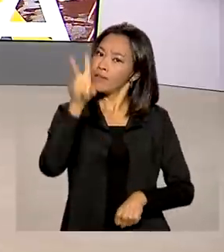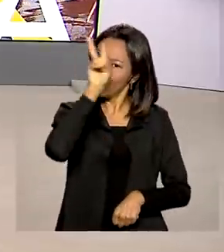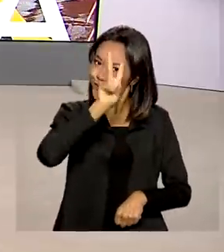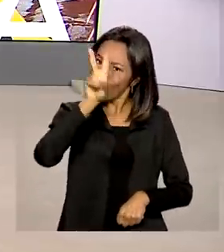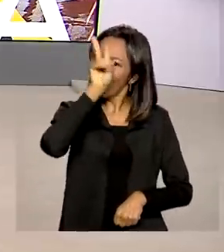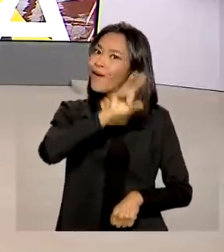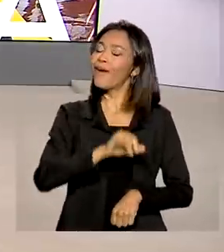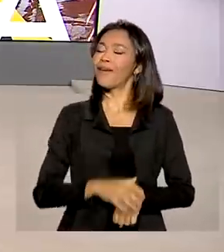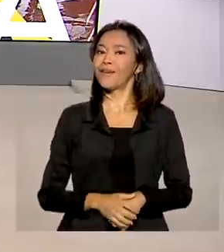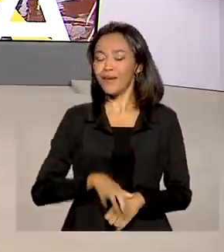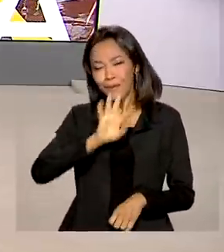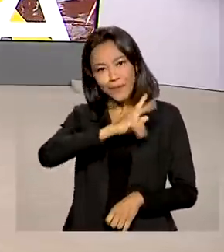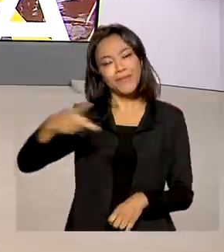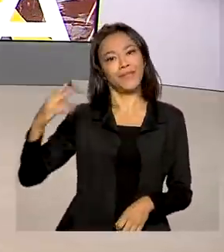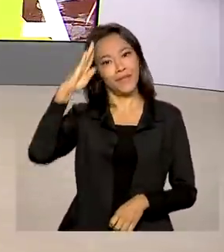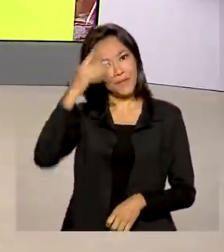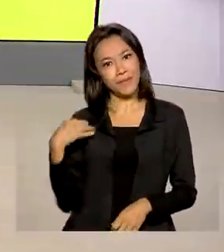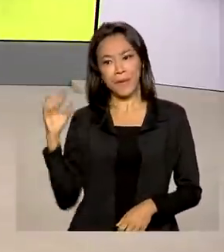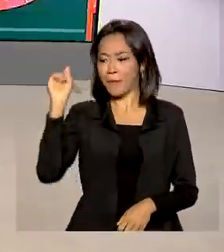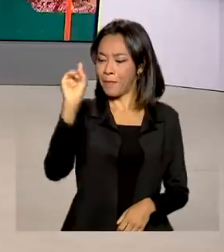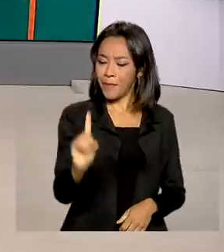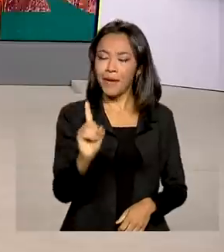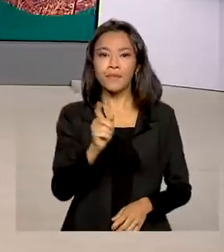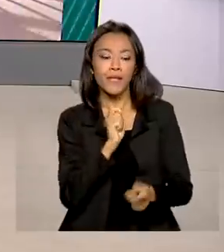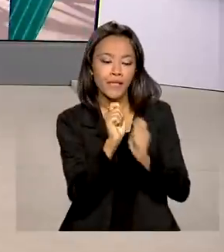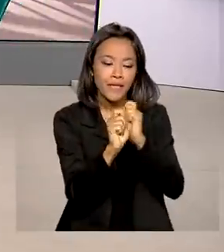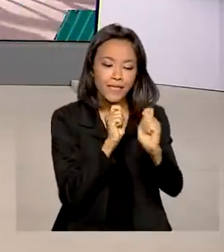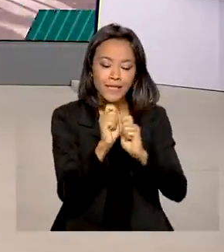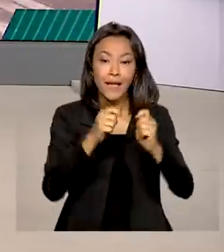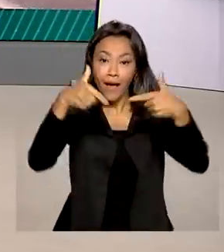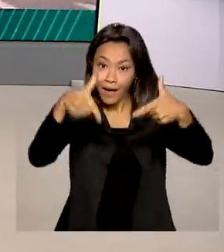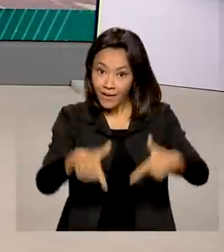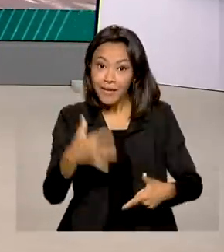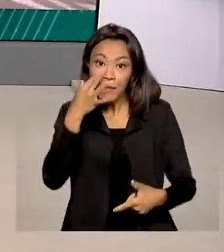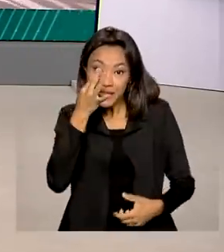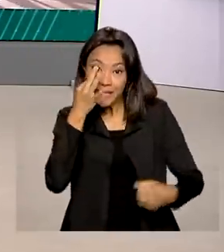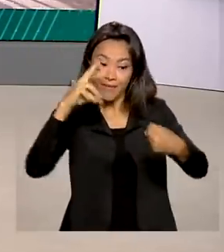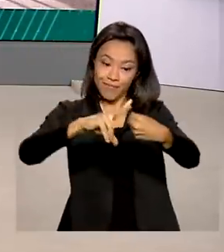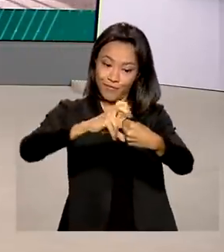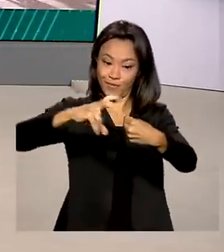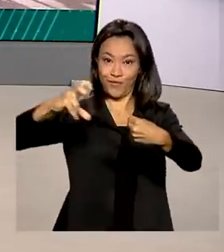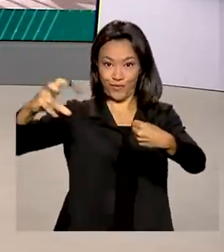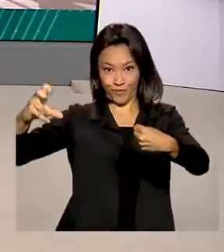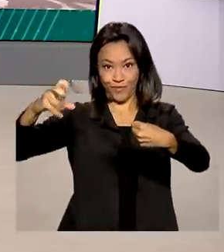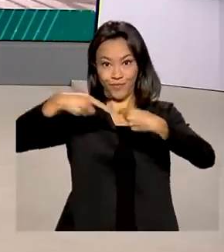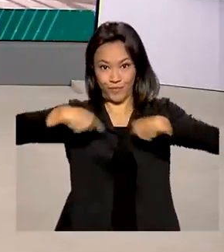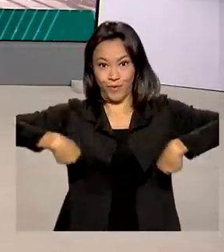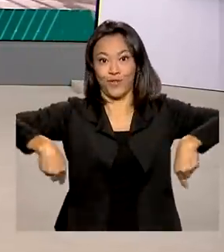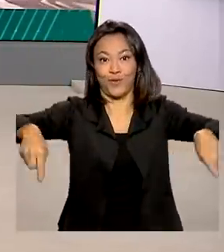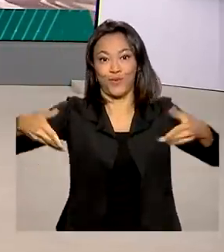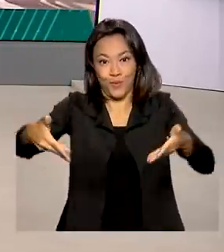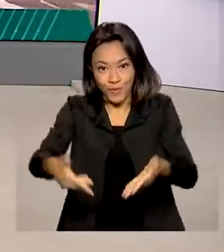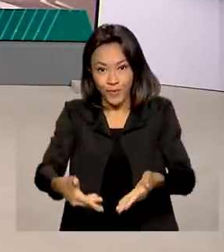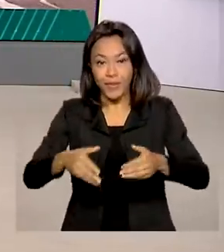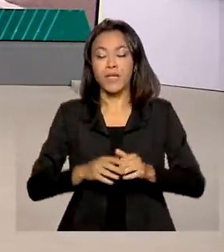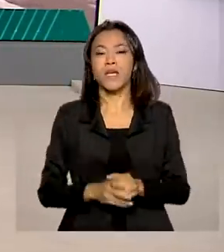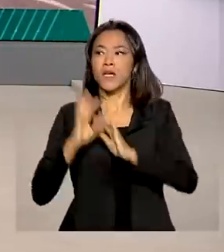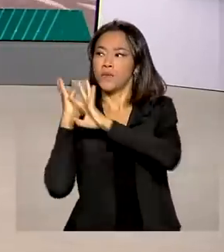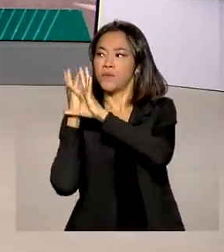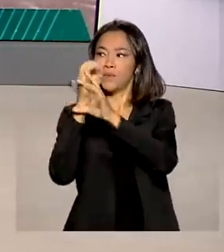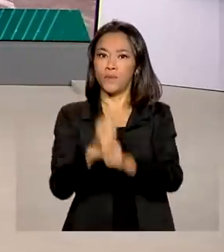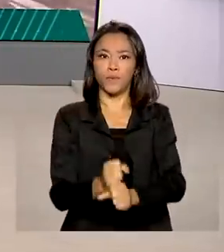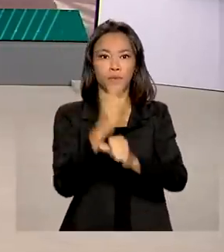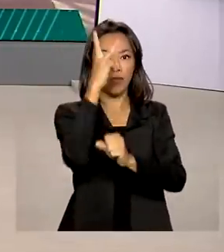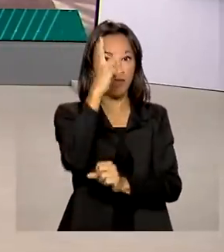que um presidente da república participou da entrevista direto do estúdio da IBC em Brasília Jair bolsonaro fez um balanço dos